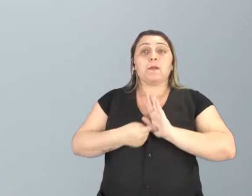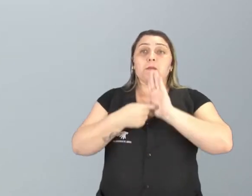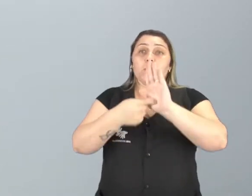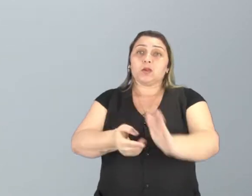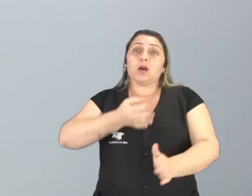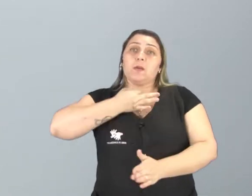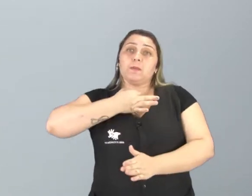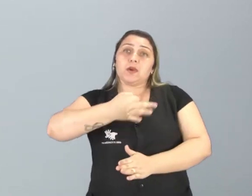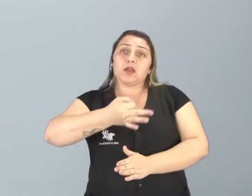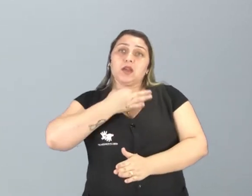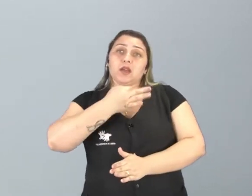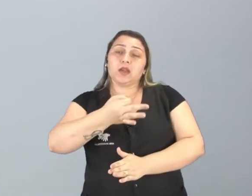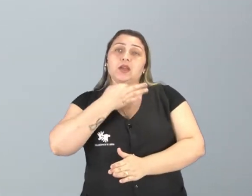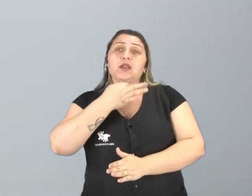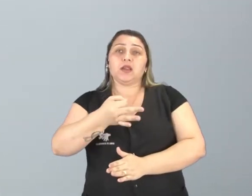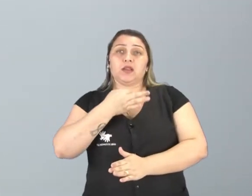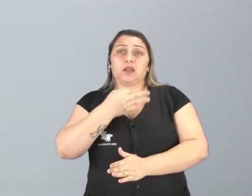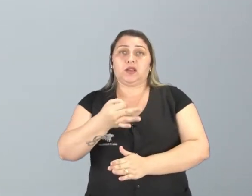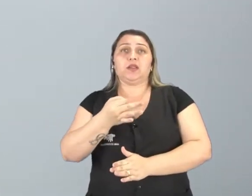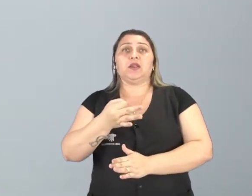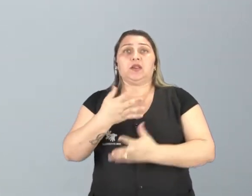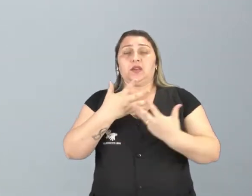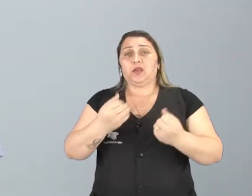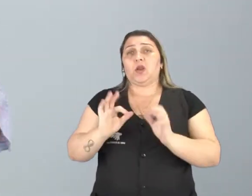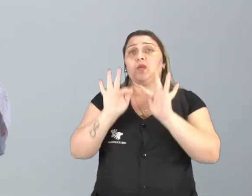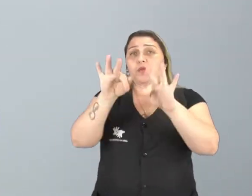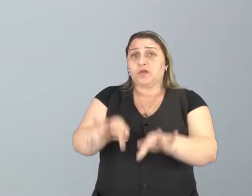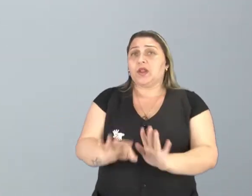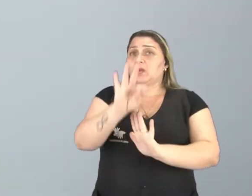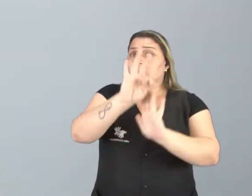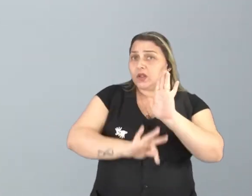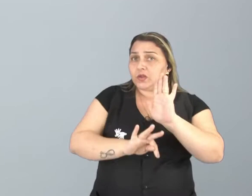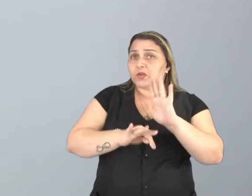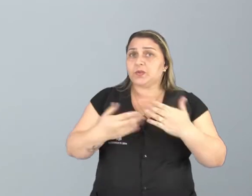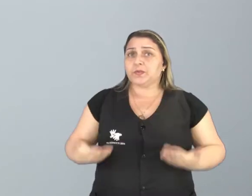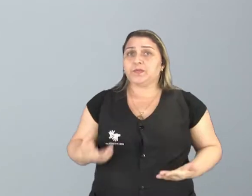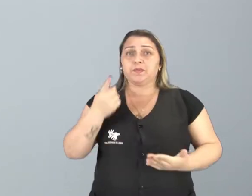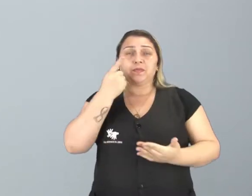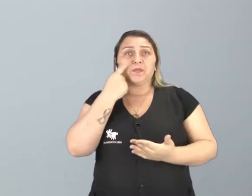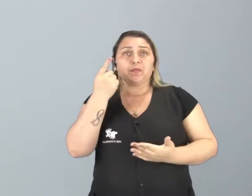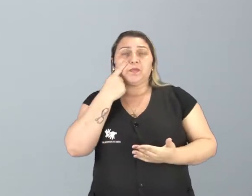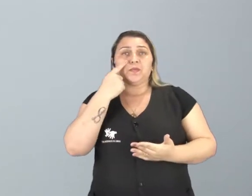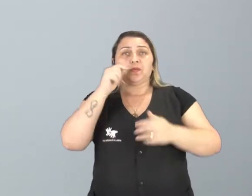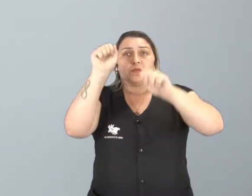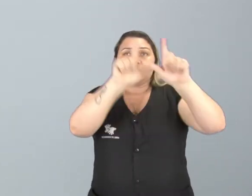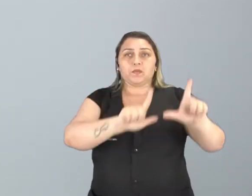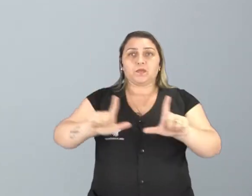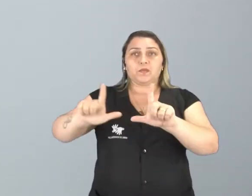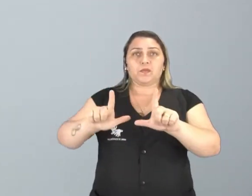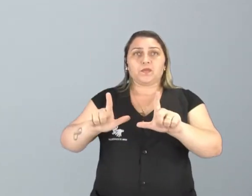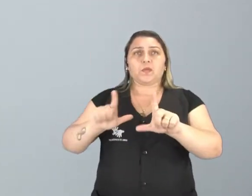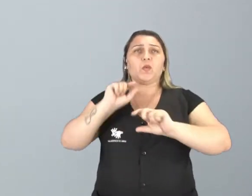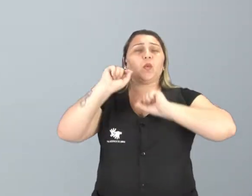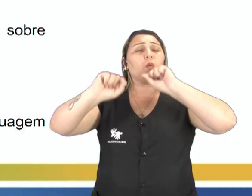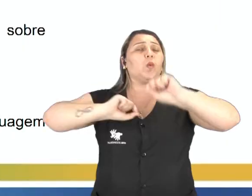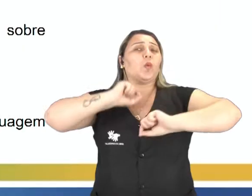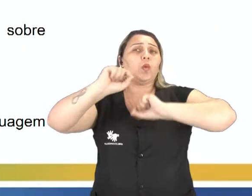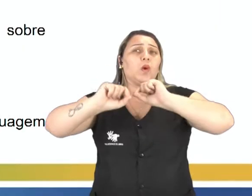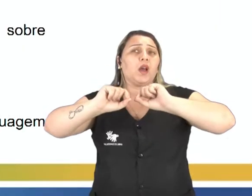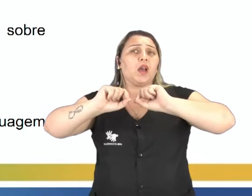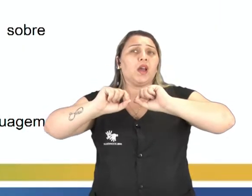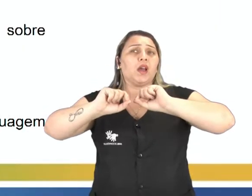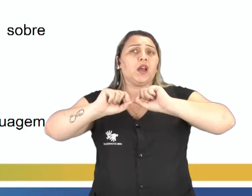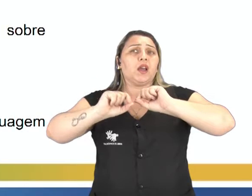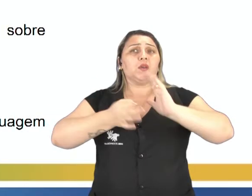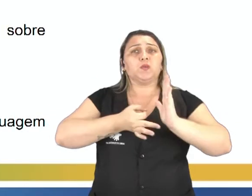auxiliar a apresentar a sua opinião e defender essa tua opinião no final do texto. Observe no slide a seguir. O que é